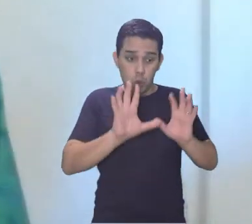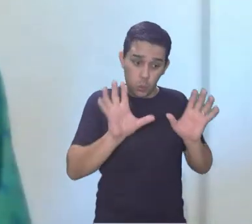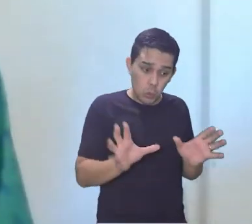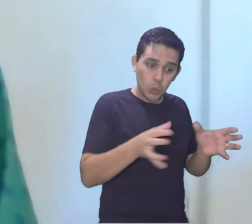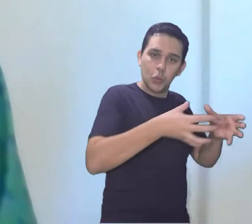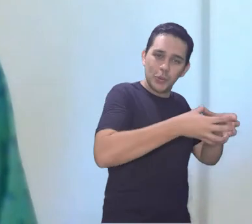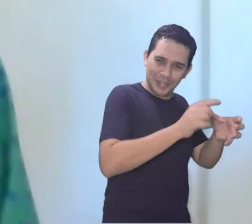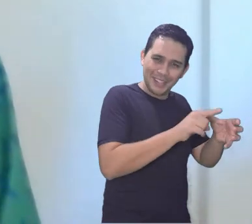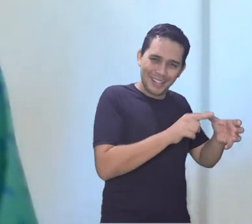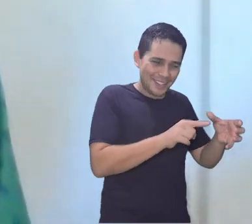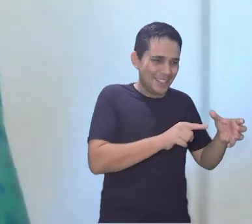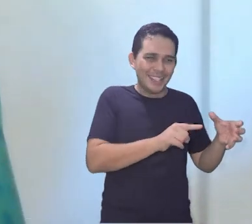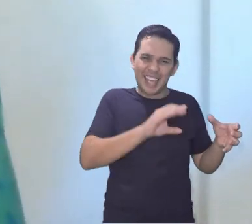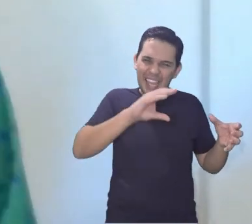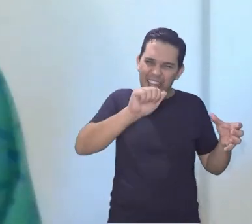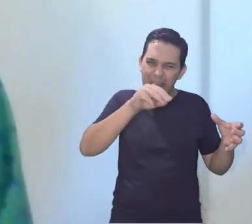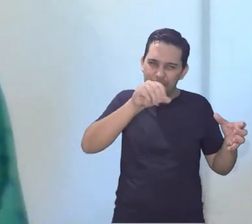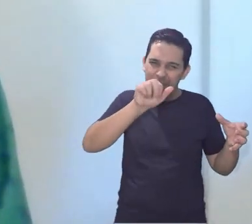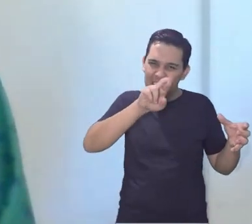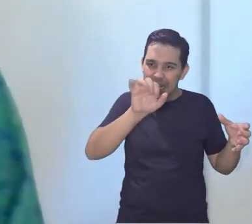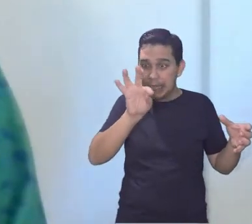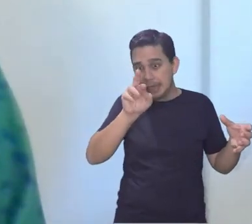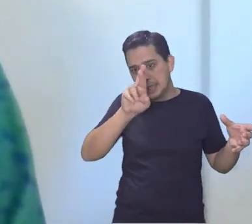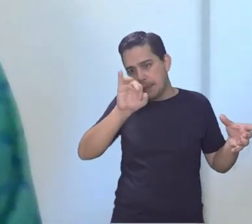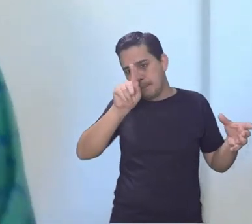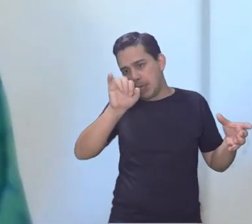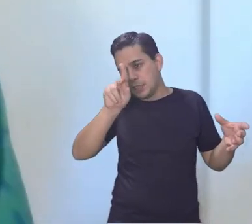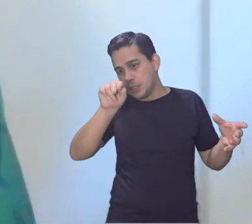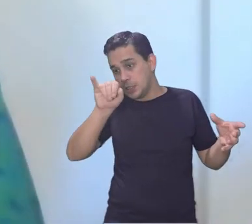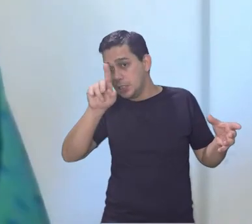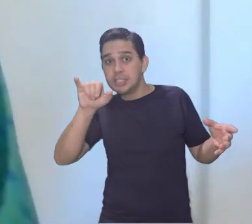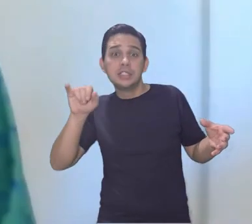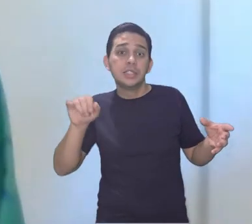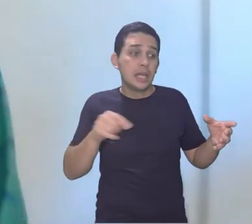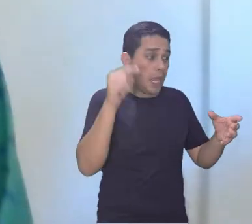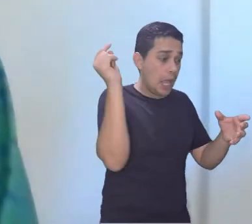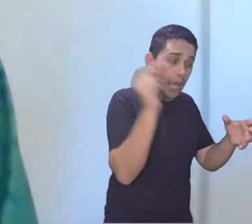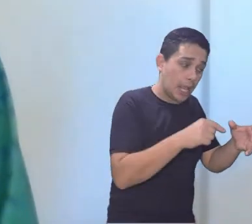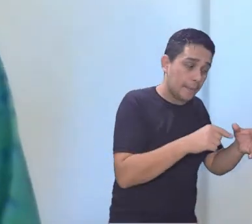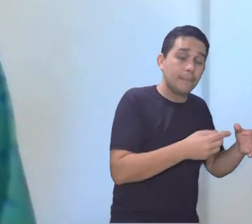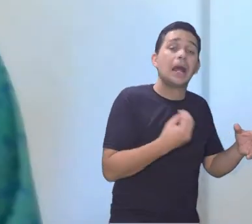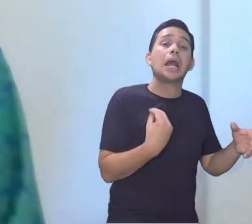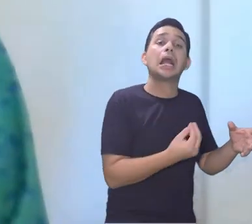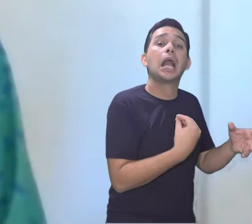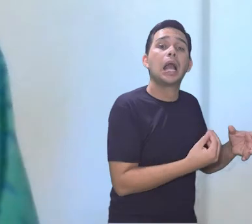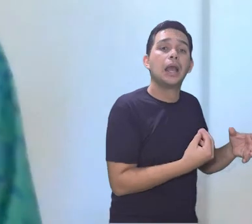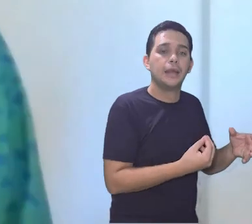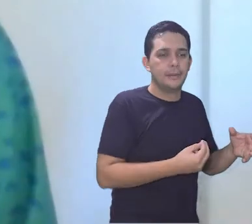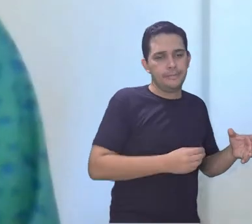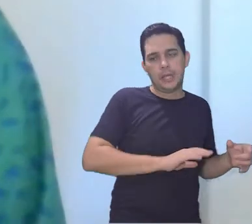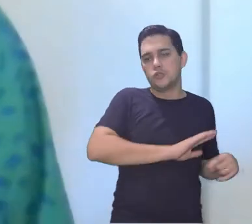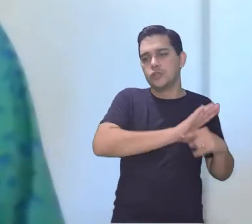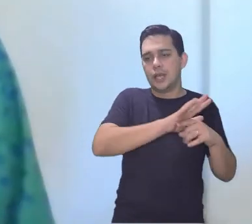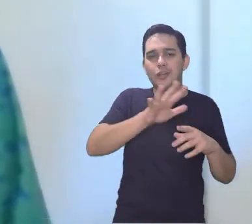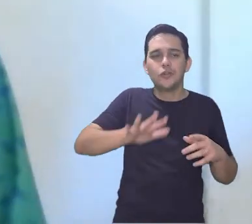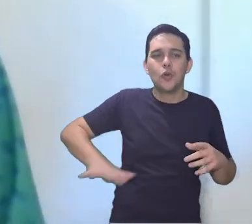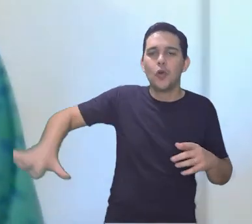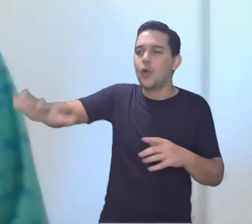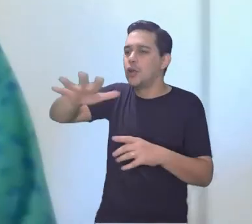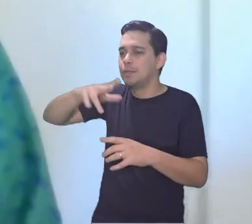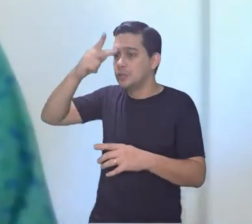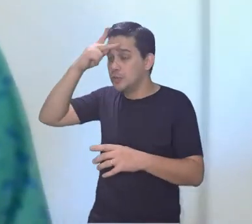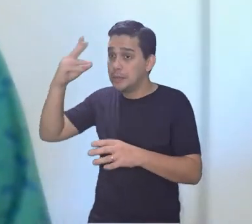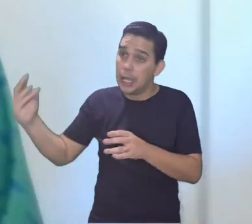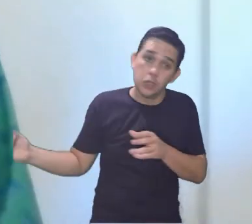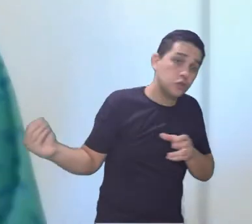Câmara tripartite, sobretudo trazendo a sociedade civil para dentro do processo de tomada de